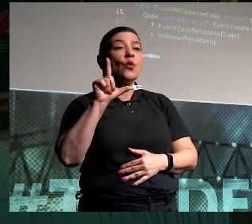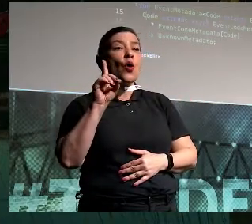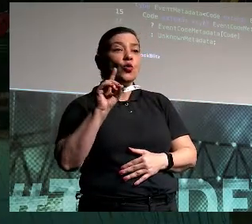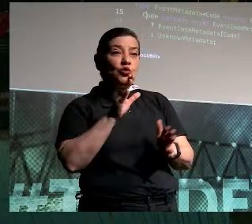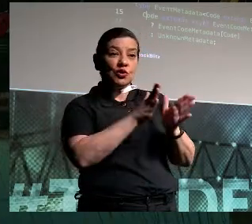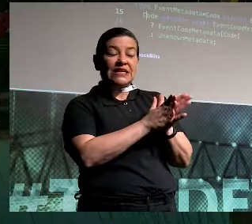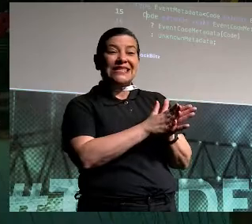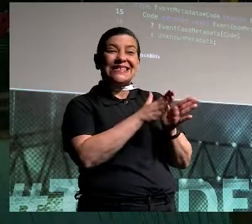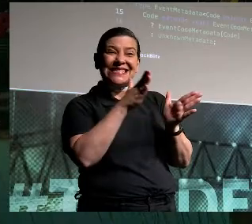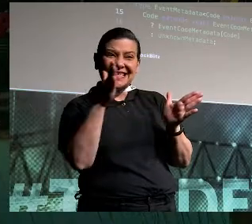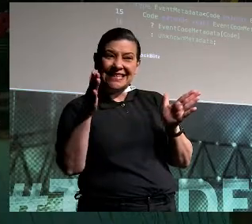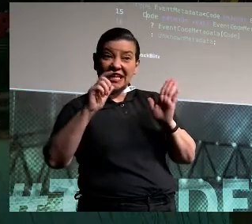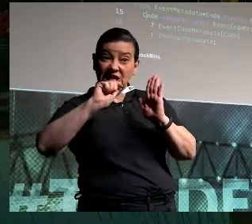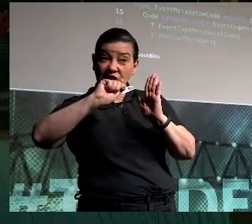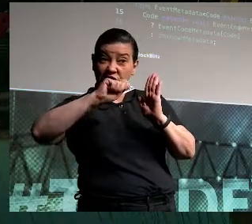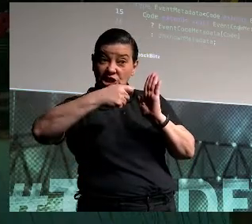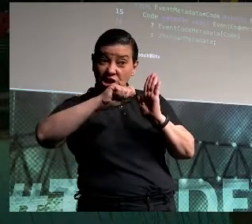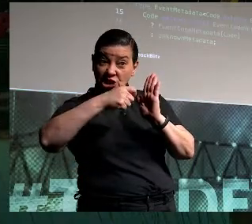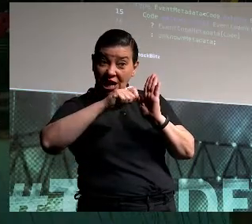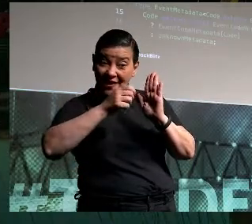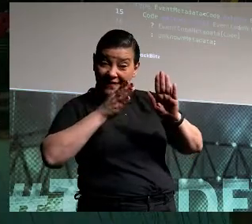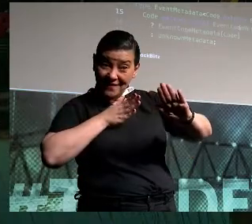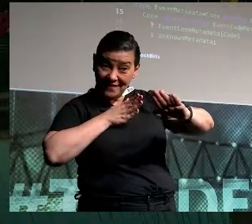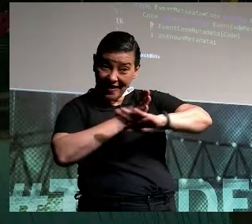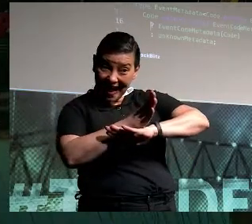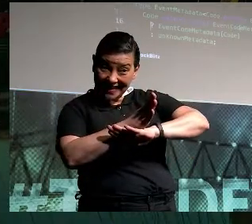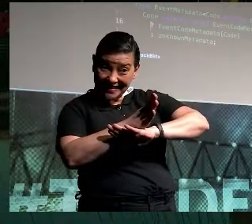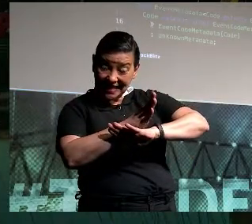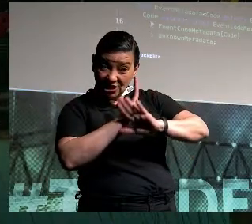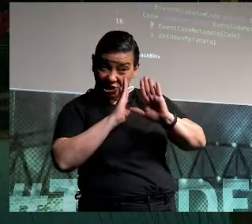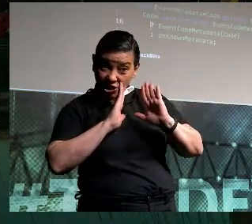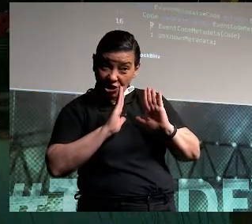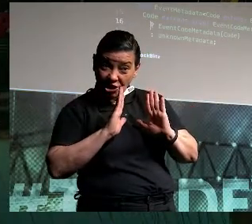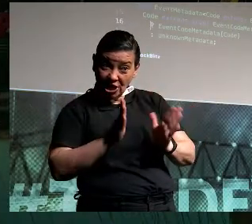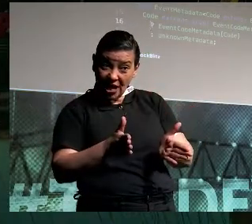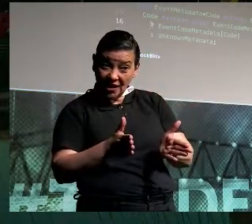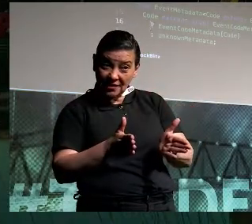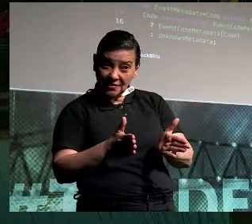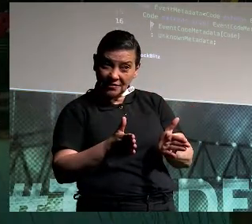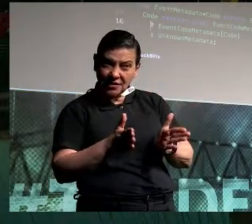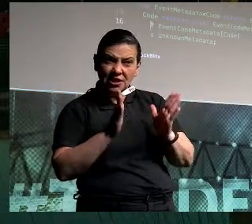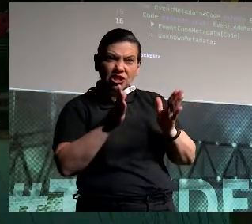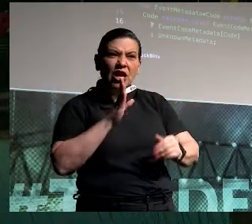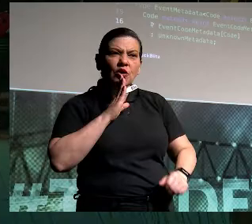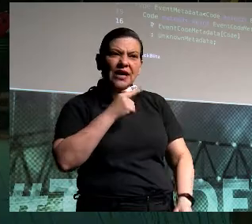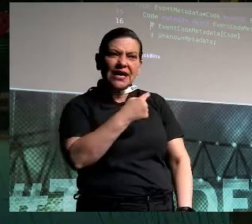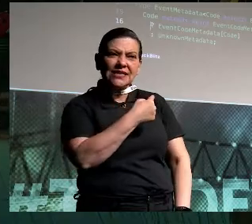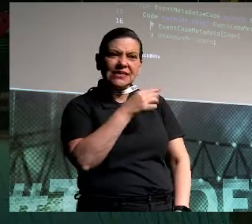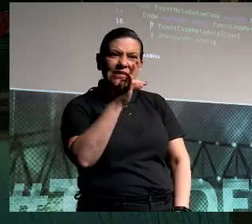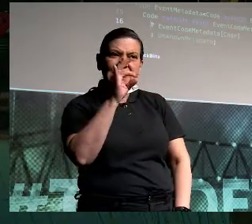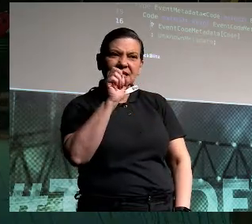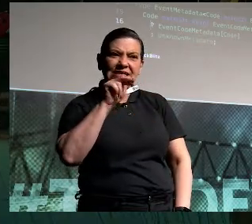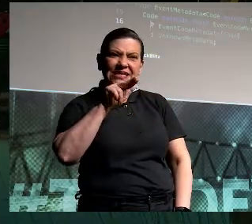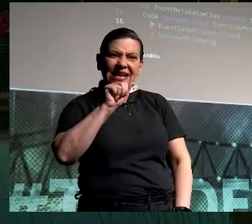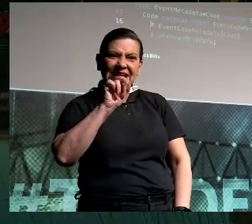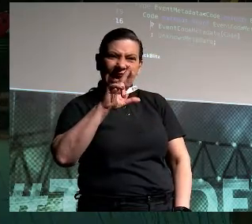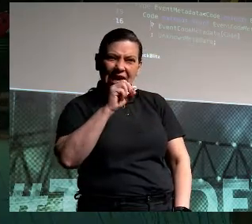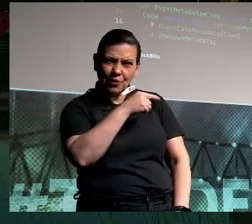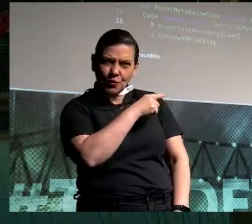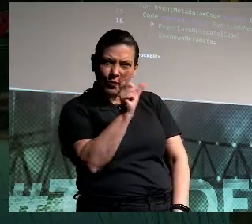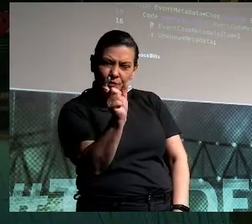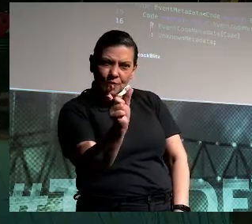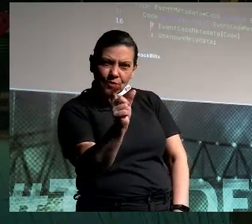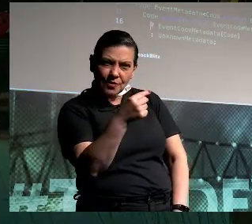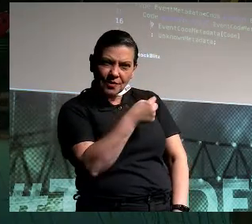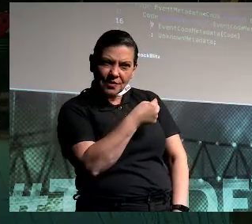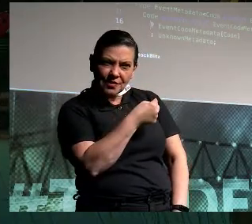estender alguma das chaves válidas desse cara, vixe, eu tenho um ternário. Alguém aqui já viu ternário no TypeScript? Sabia que dá para